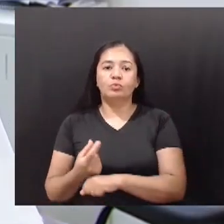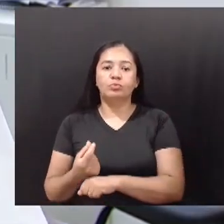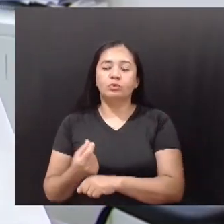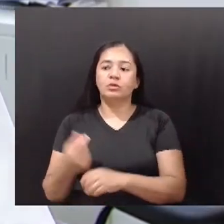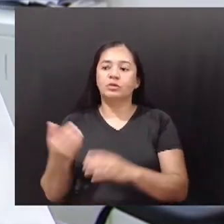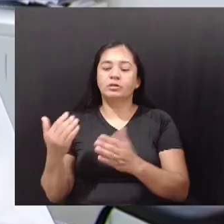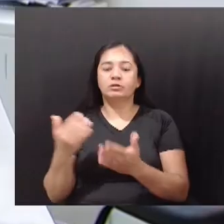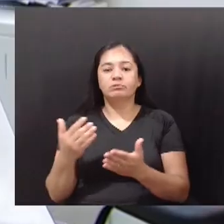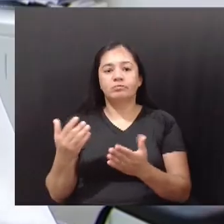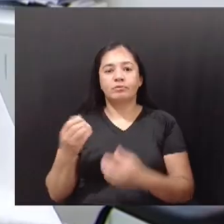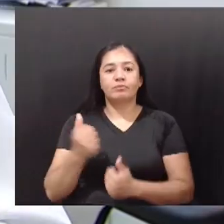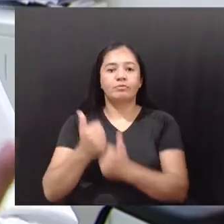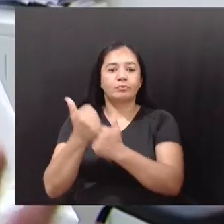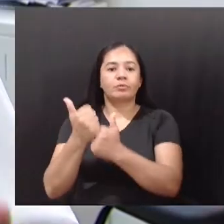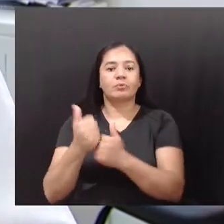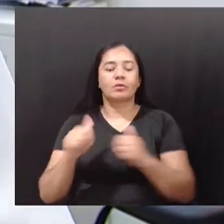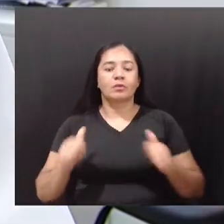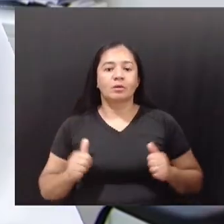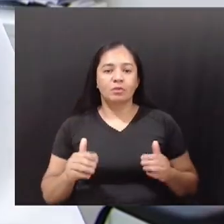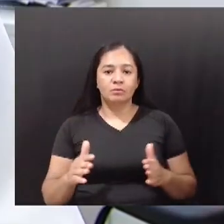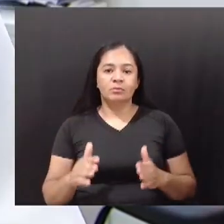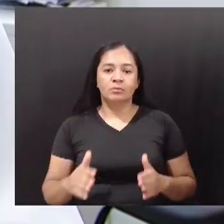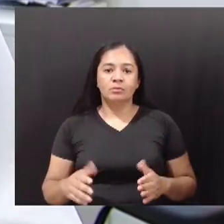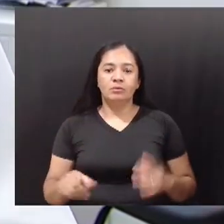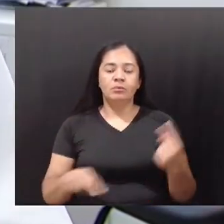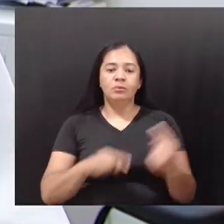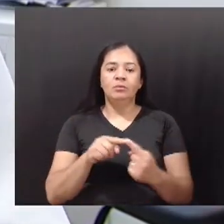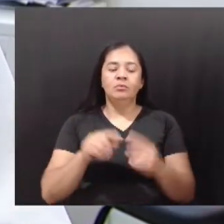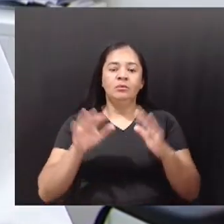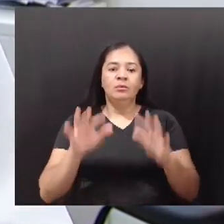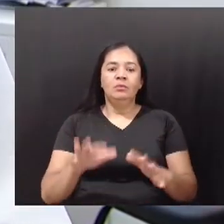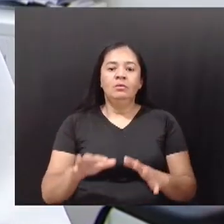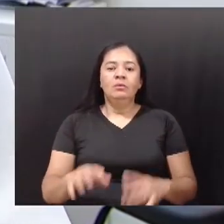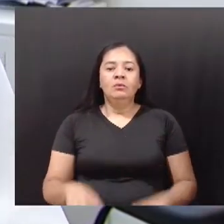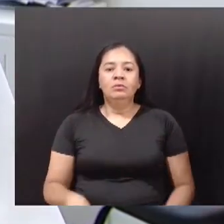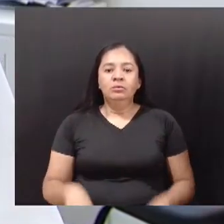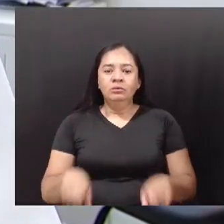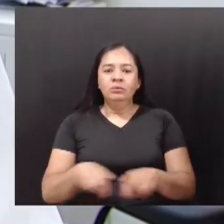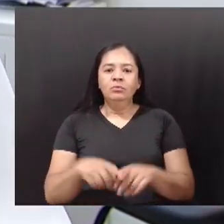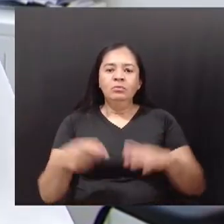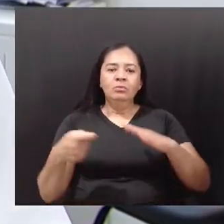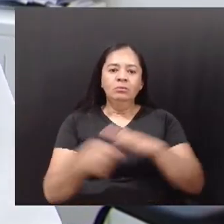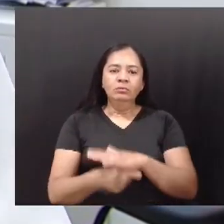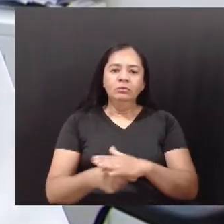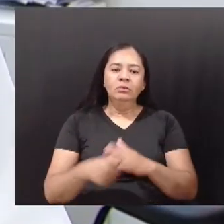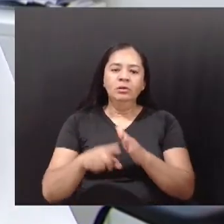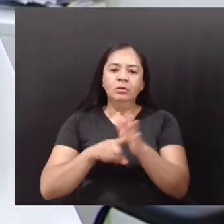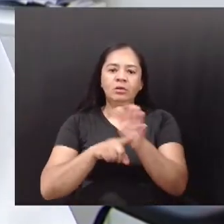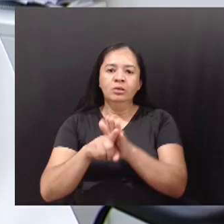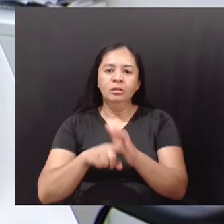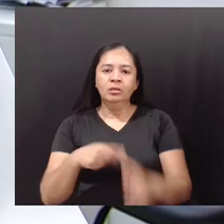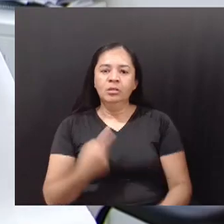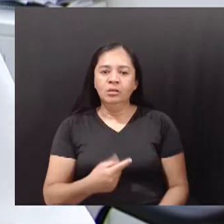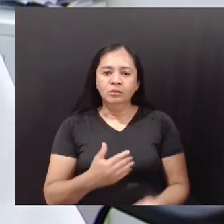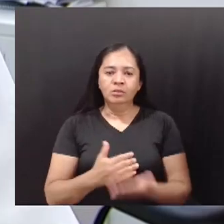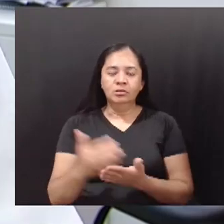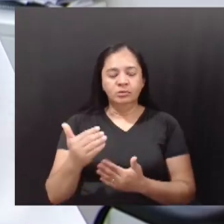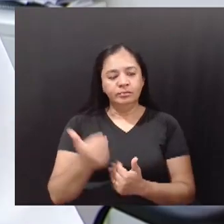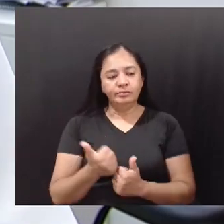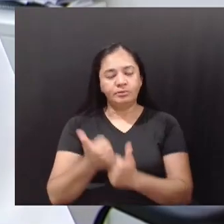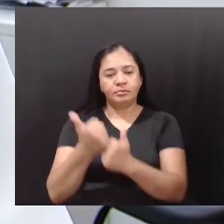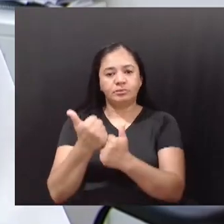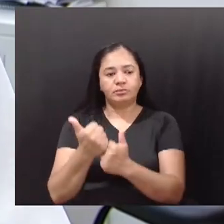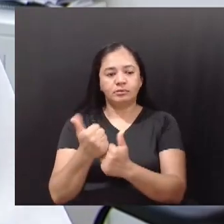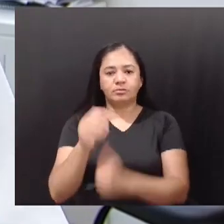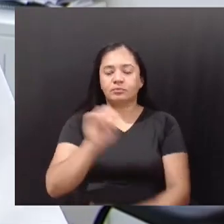de ação. Então a ideia é um pouco essa, também investir em pesquisas, né? A gente incorporar, apoiar os institutos,